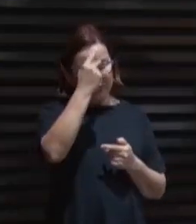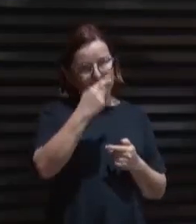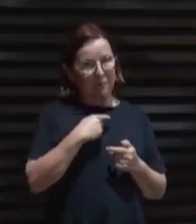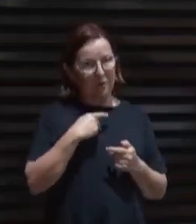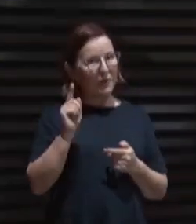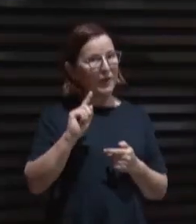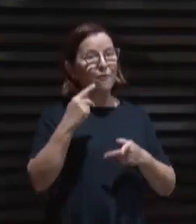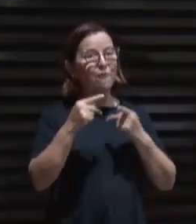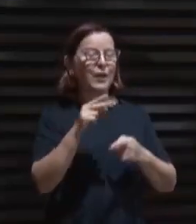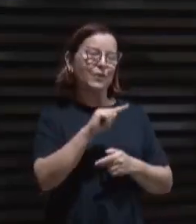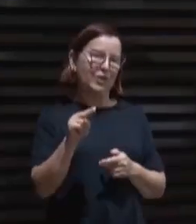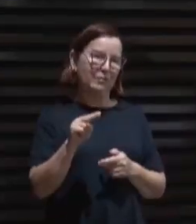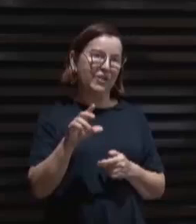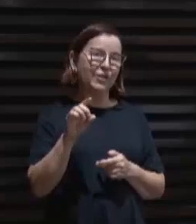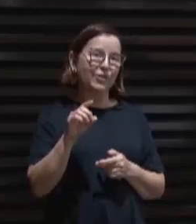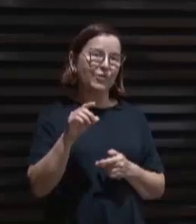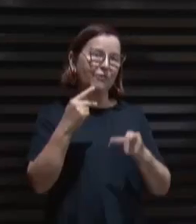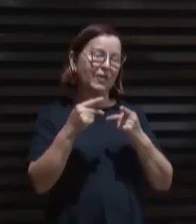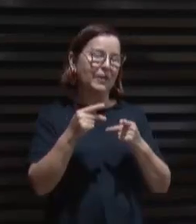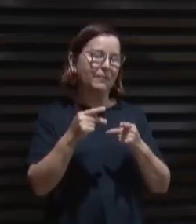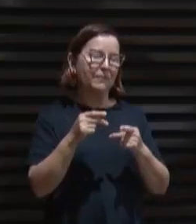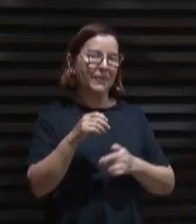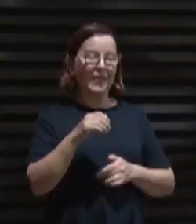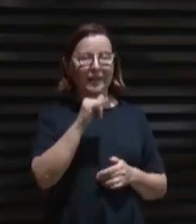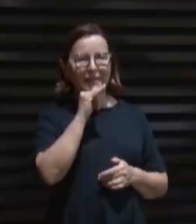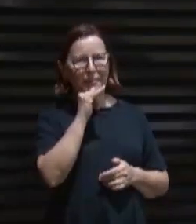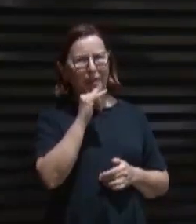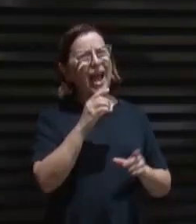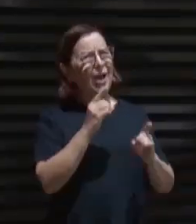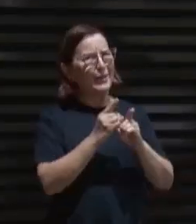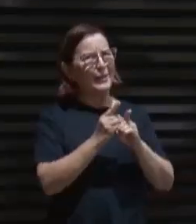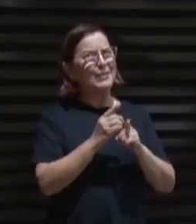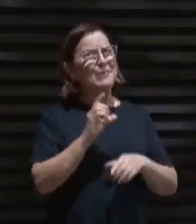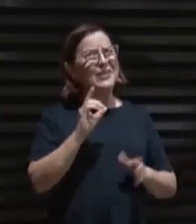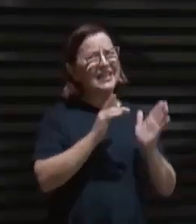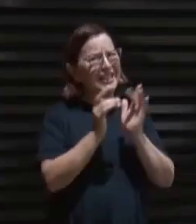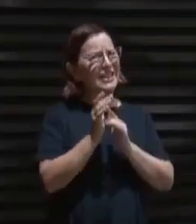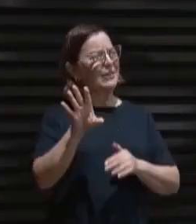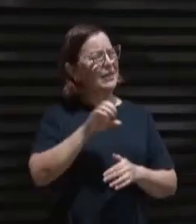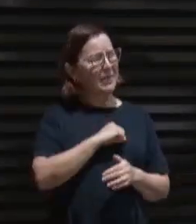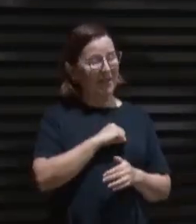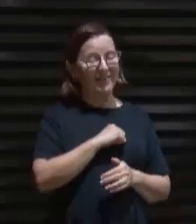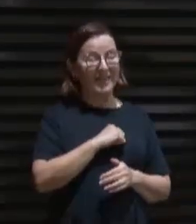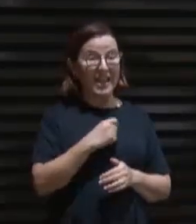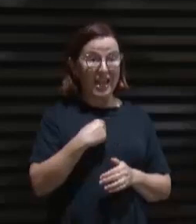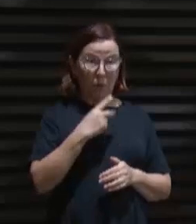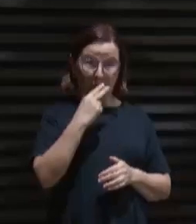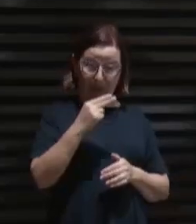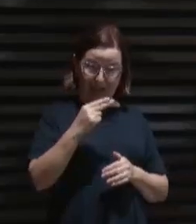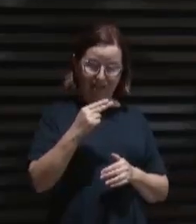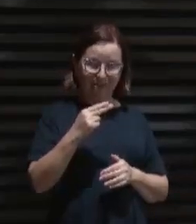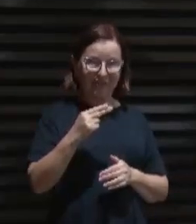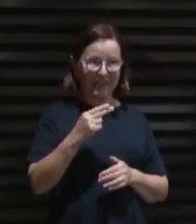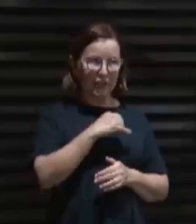o discípulo a quem Jesus amava. Até eu tenho a impressão que ele escreveu isso, na verdade ele escreveu